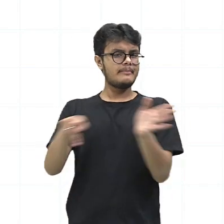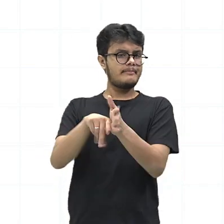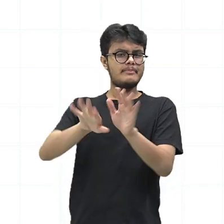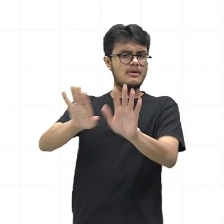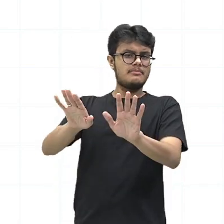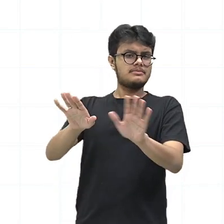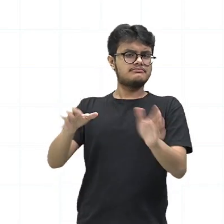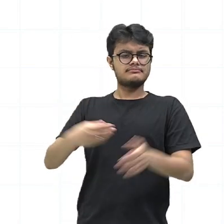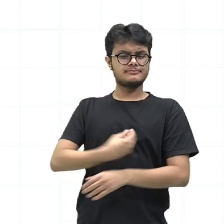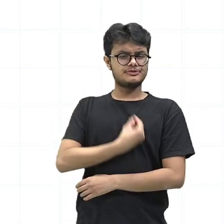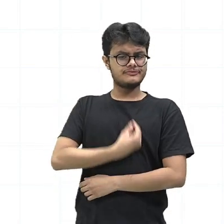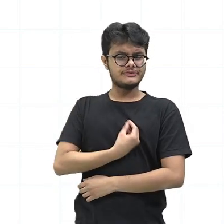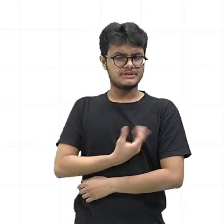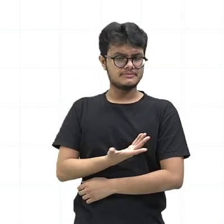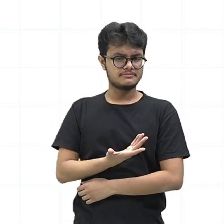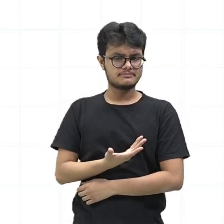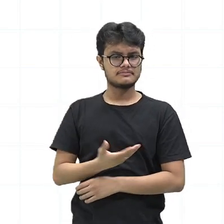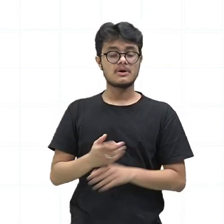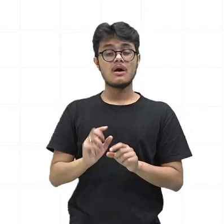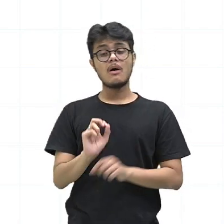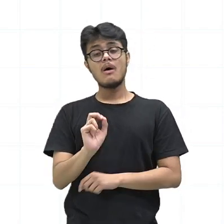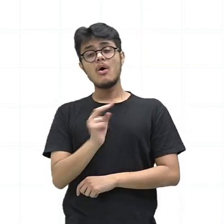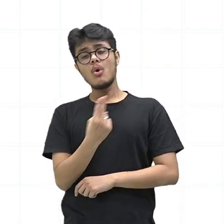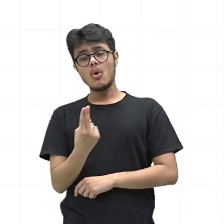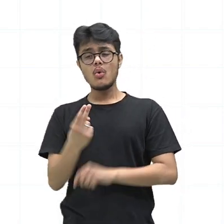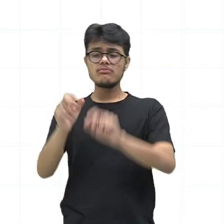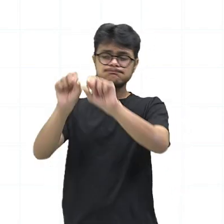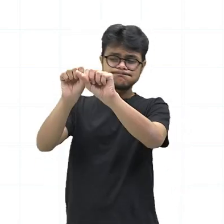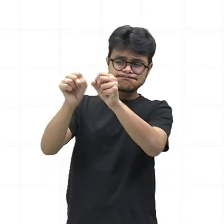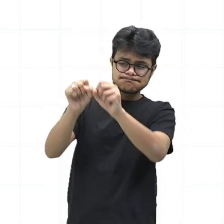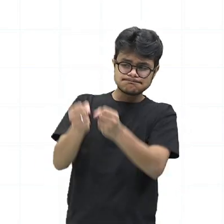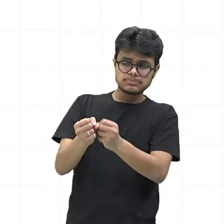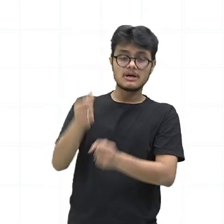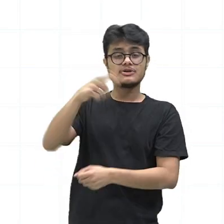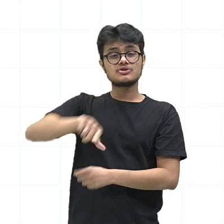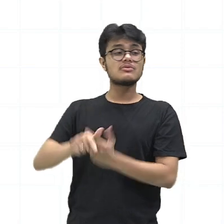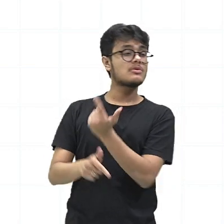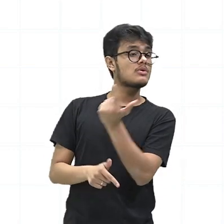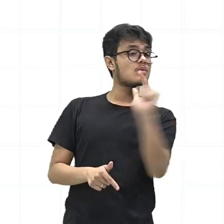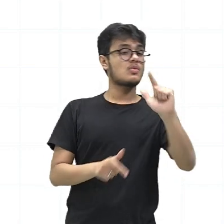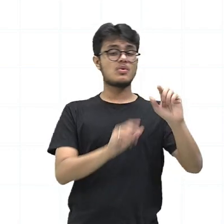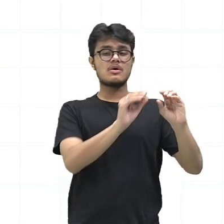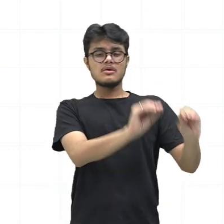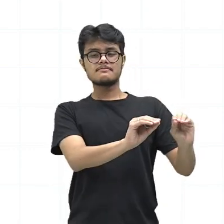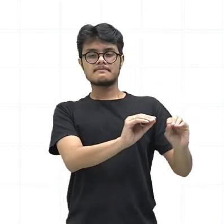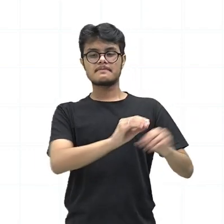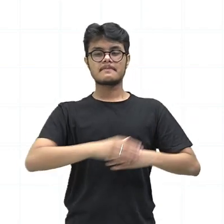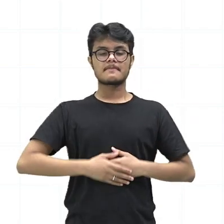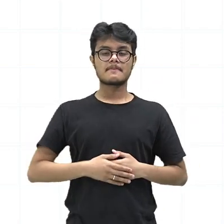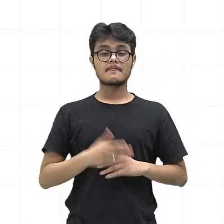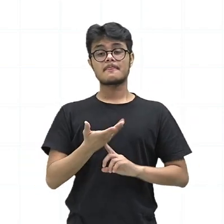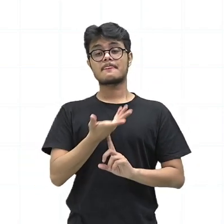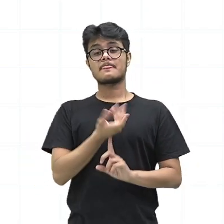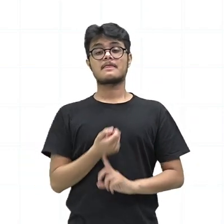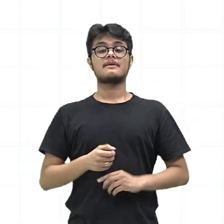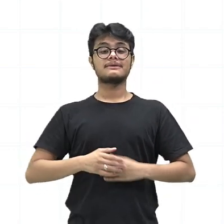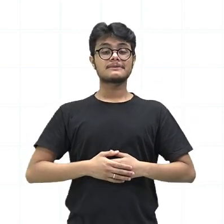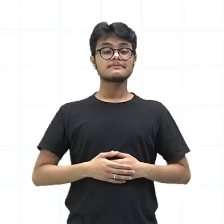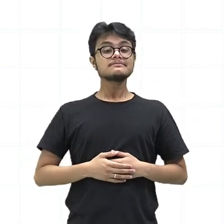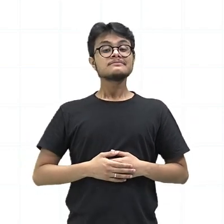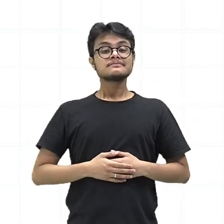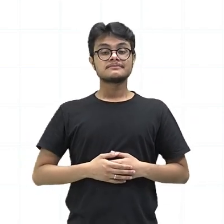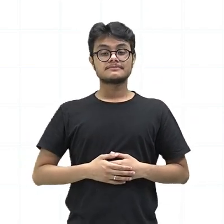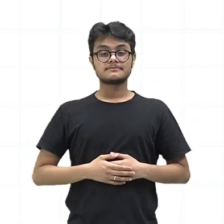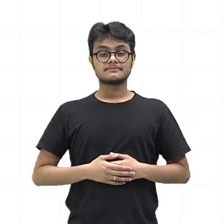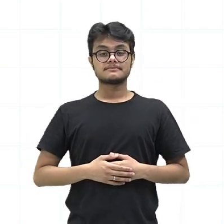na hora da exposição. Ou pode ser desmontada e recriada em outro local. Uma instalação ela pode ser